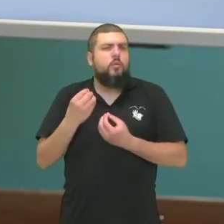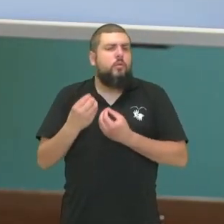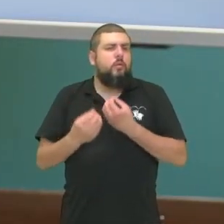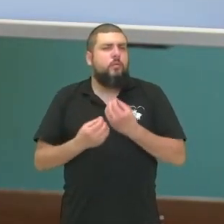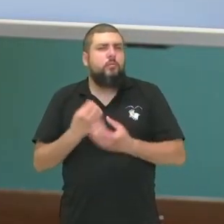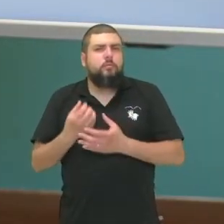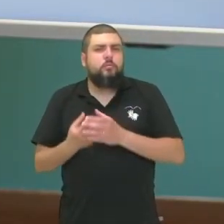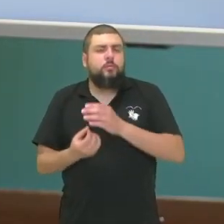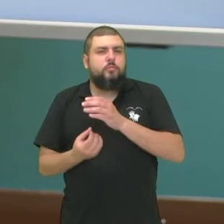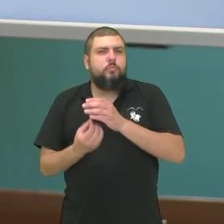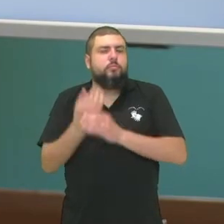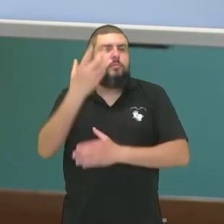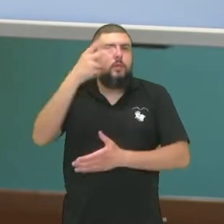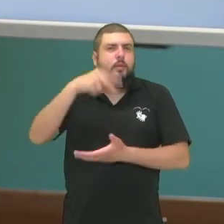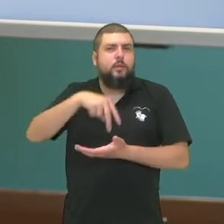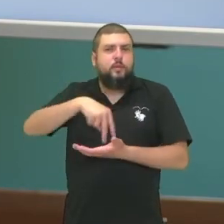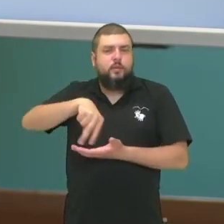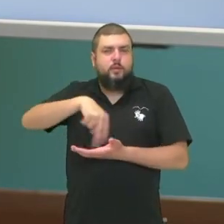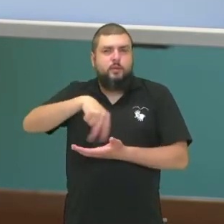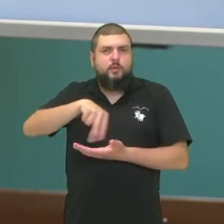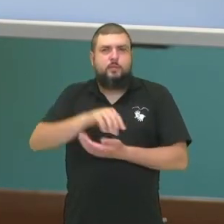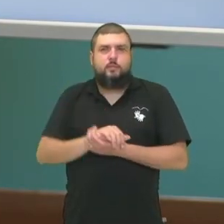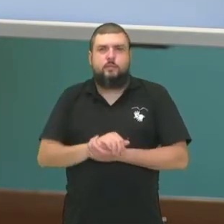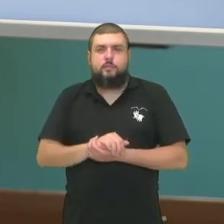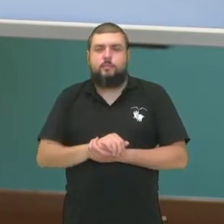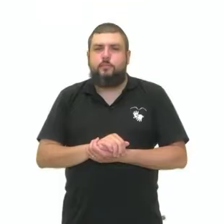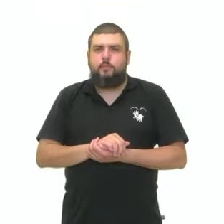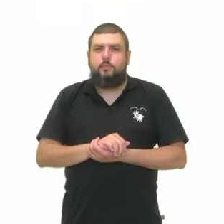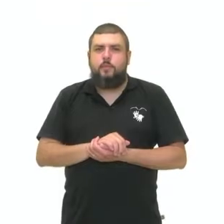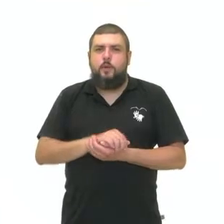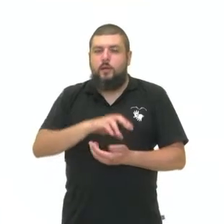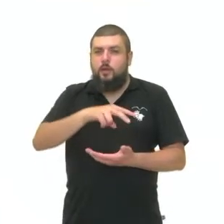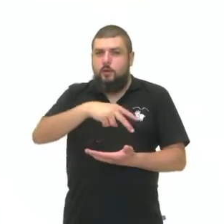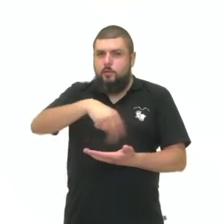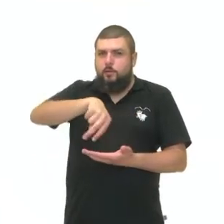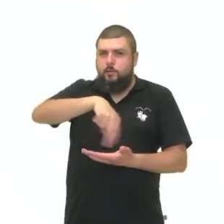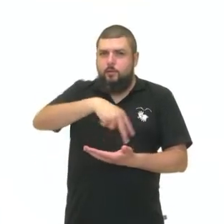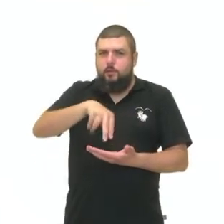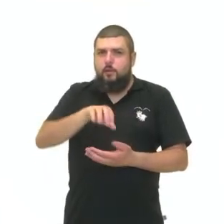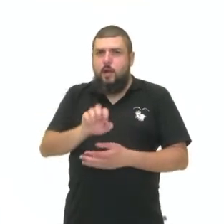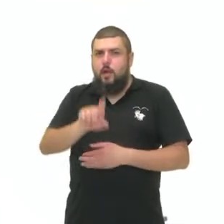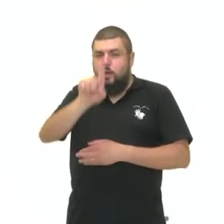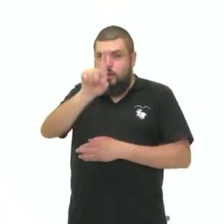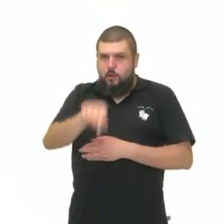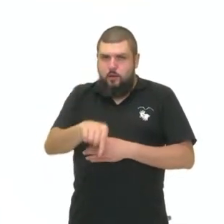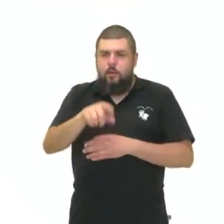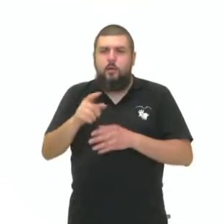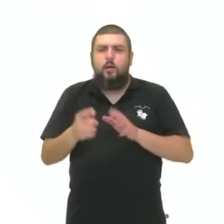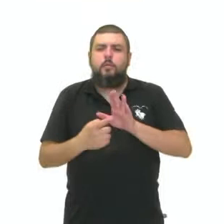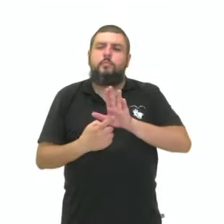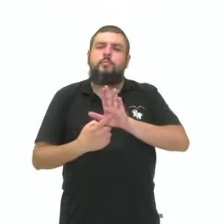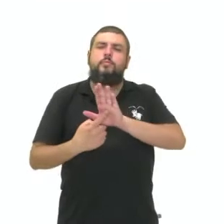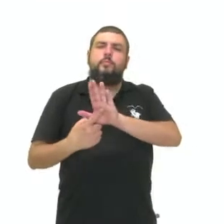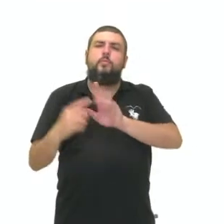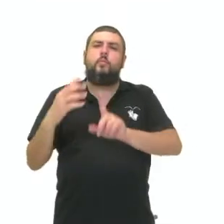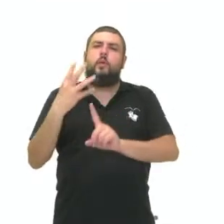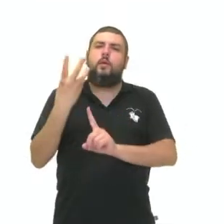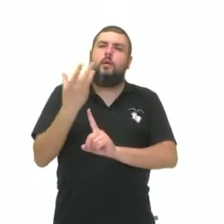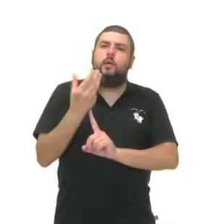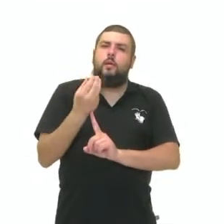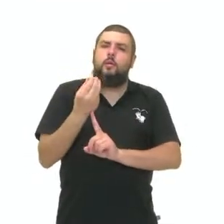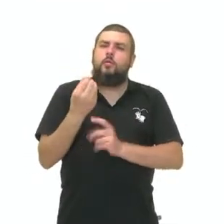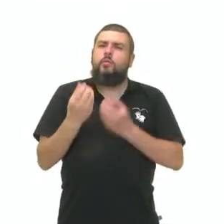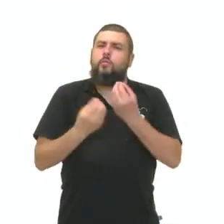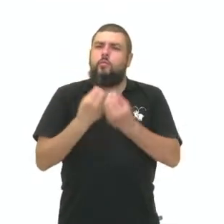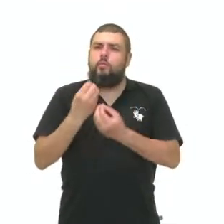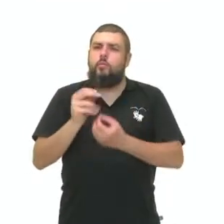responder. Primeiro, a dança é uma manifestação artística que caracteriza-se pelo uso do corpo